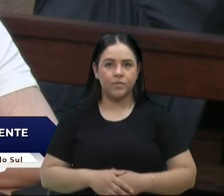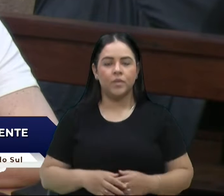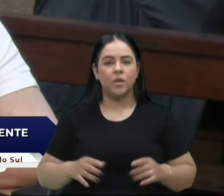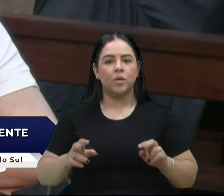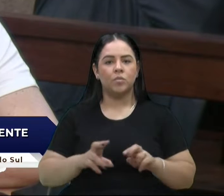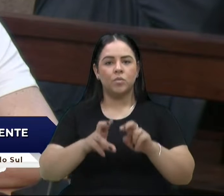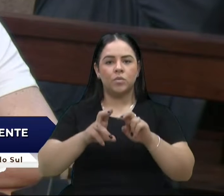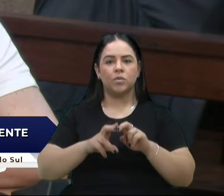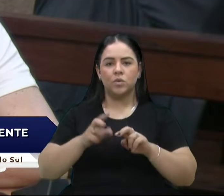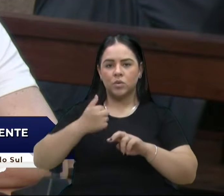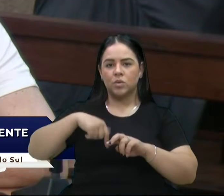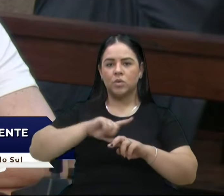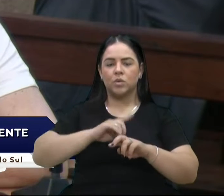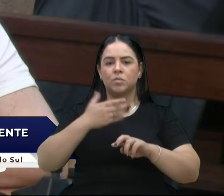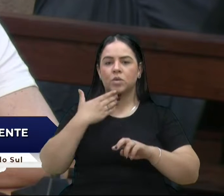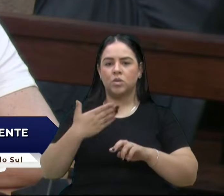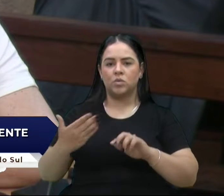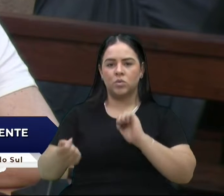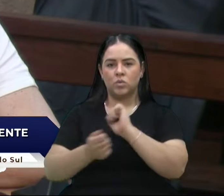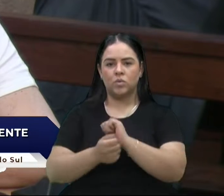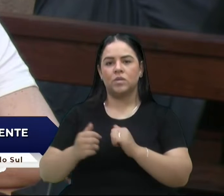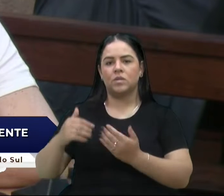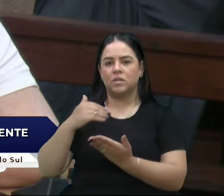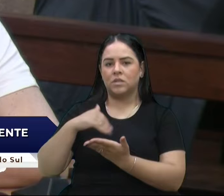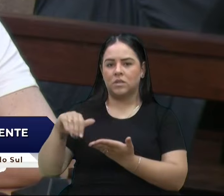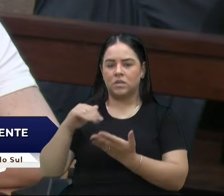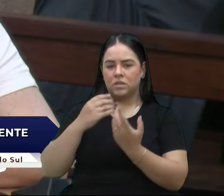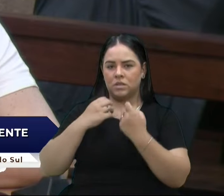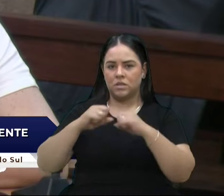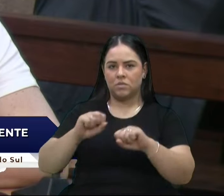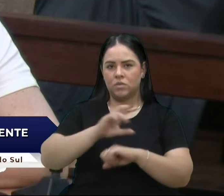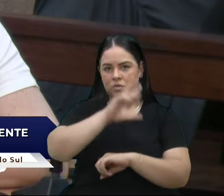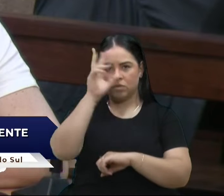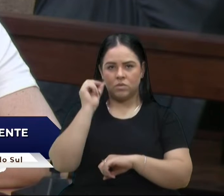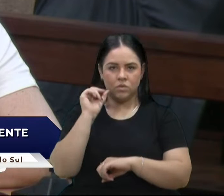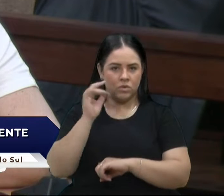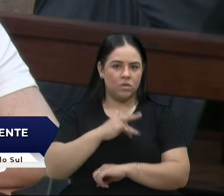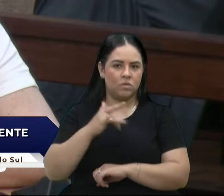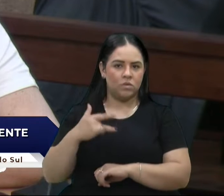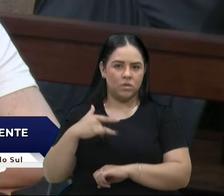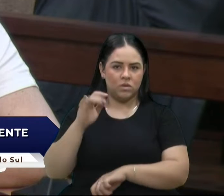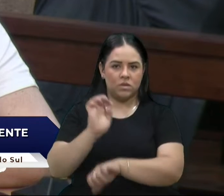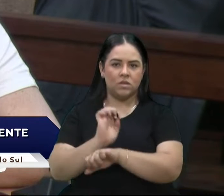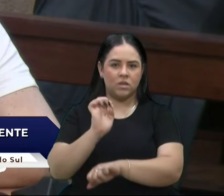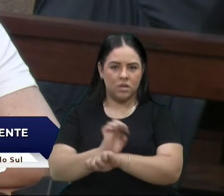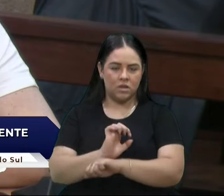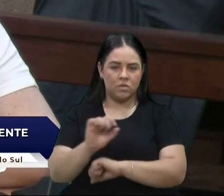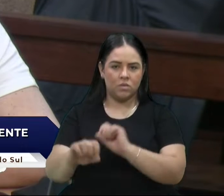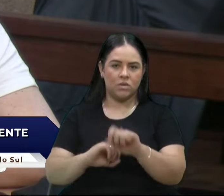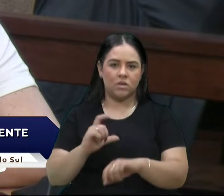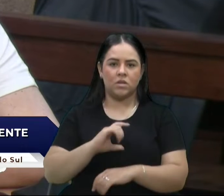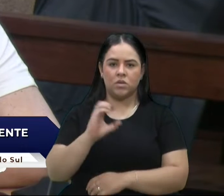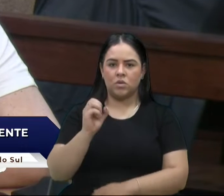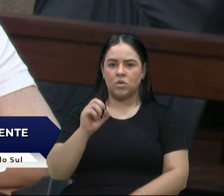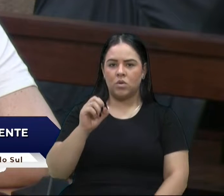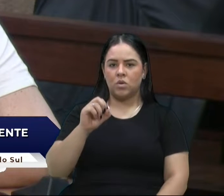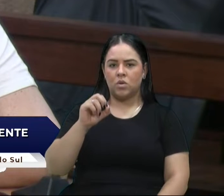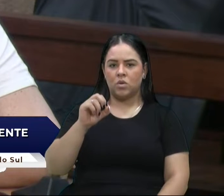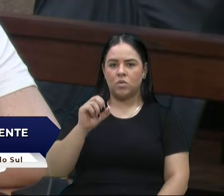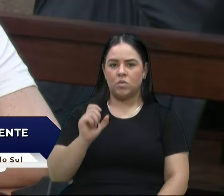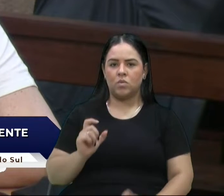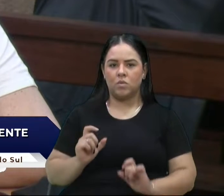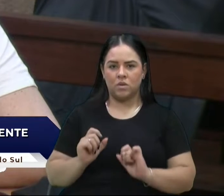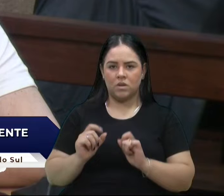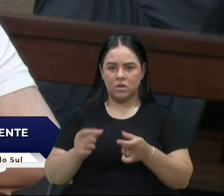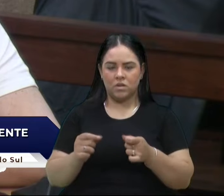já solicitamos, via Secretaria Municipal de Saúde e Estado, habilitação em serviço de oncologia, que a gente sabe que existe